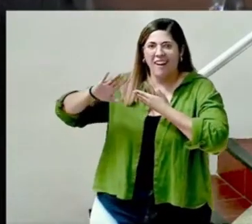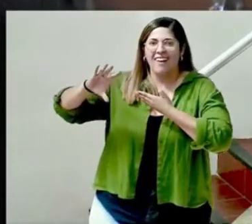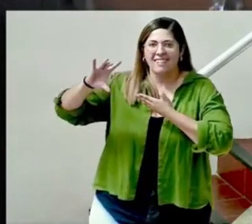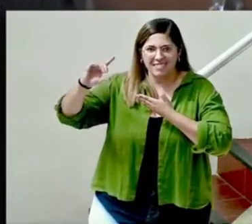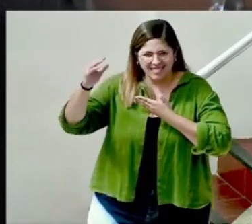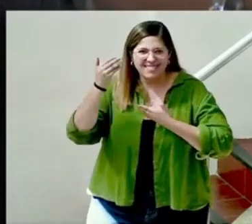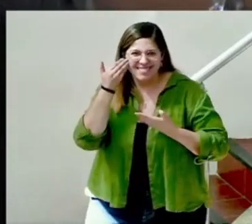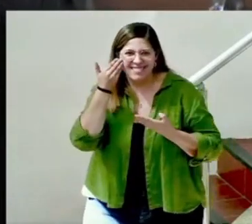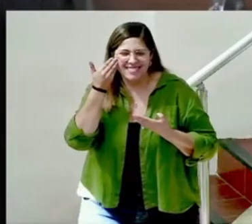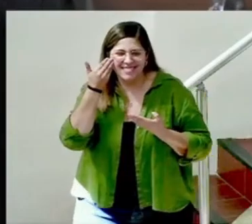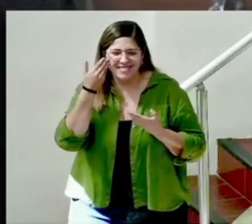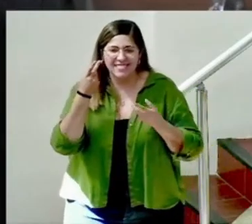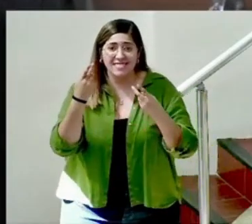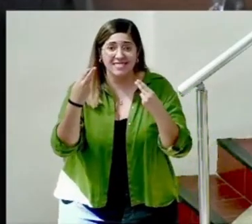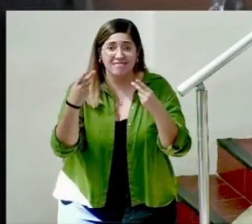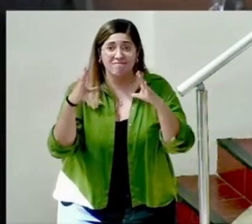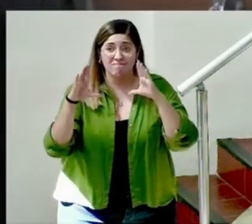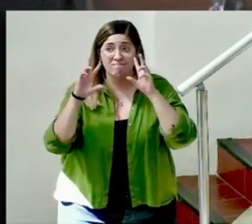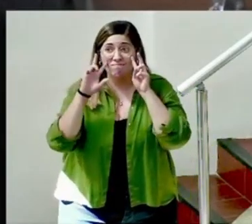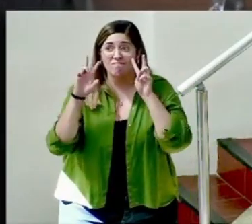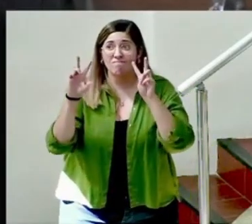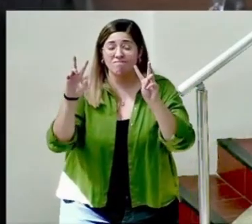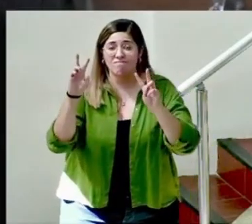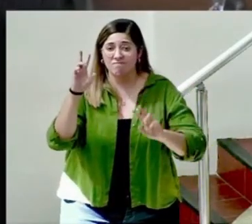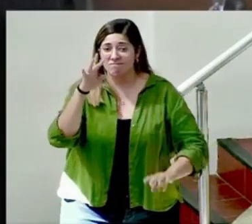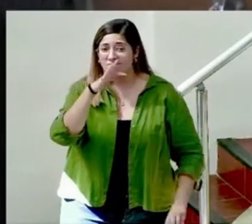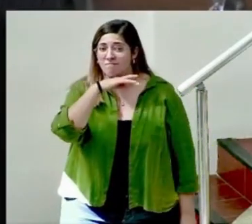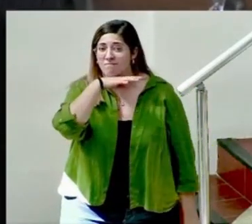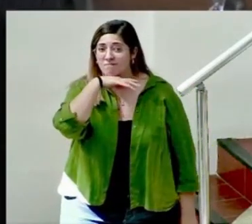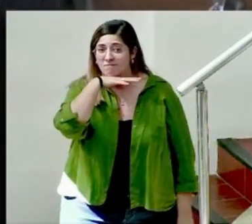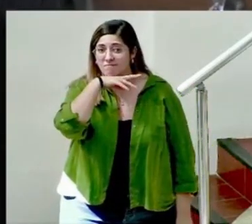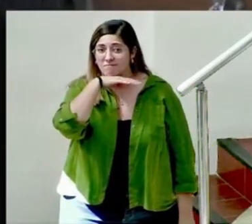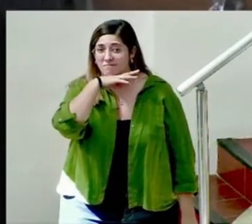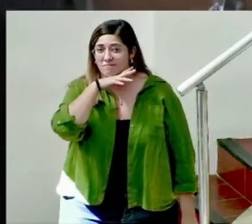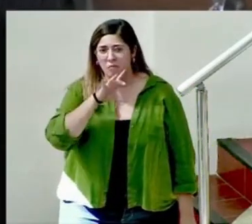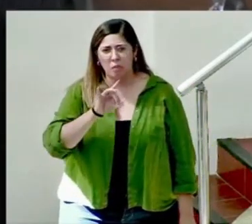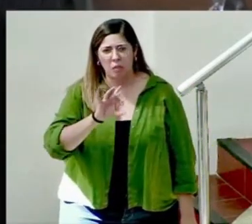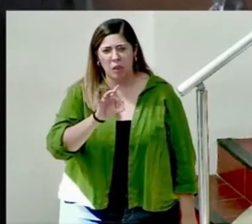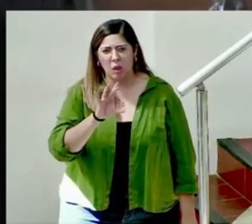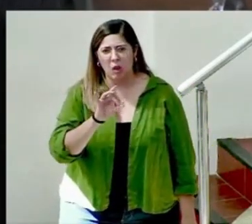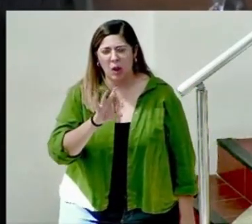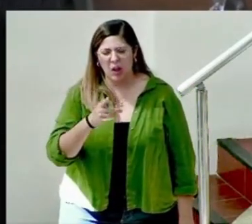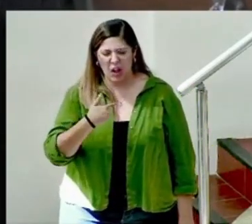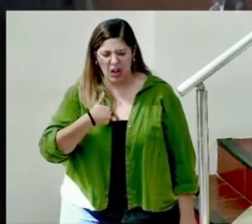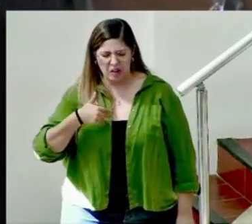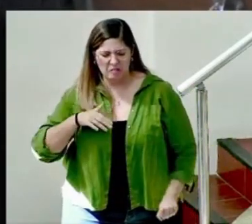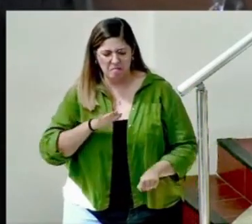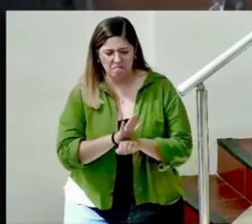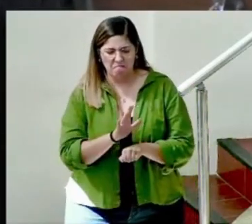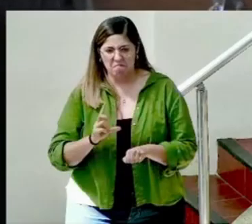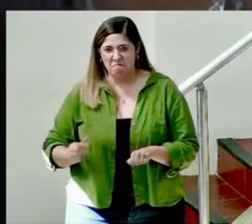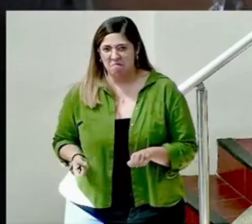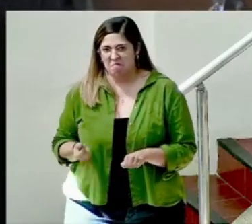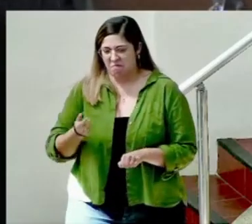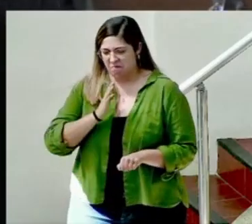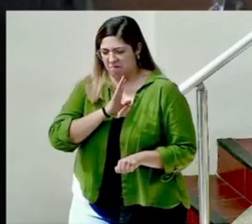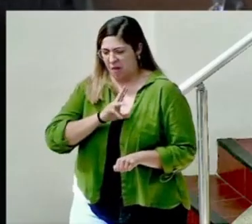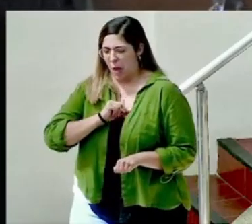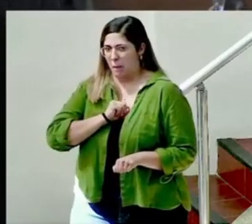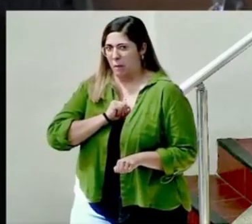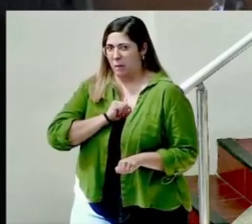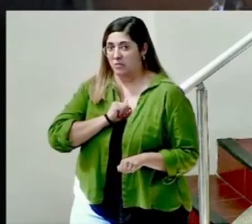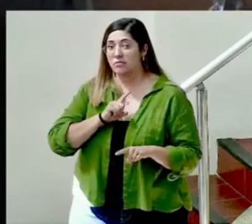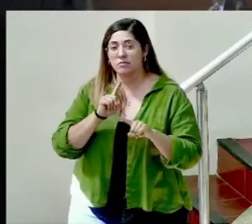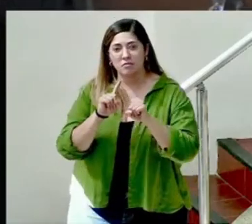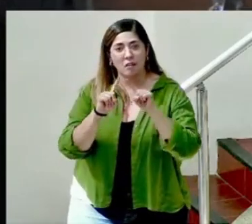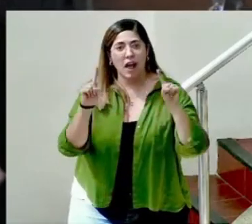pessoa cujos olhos são ruins. Não é apenas a avareza, que é o amor exacerbado ao dinheiro,